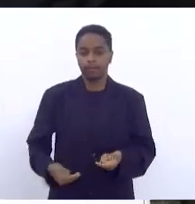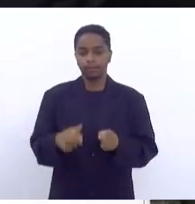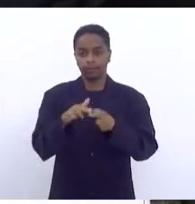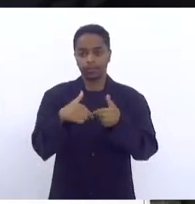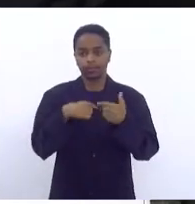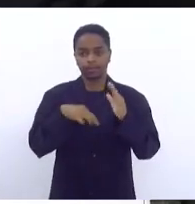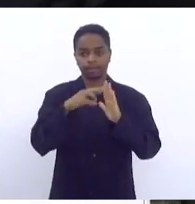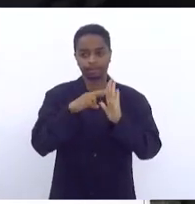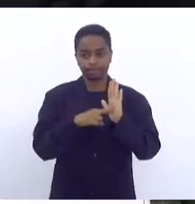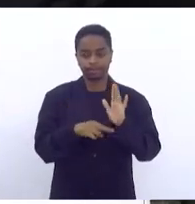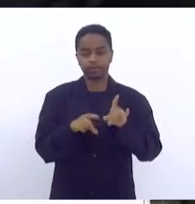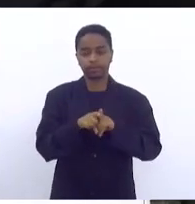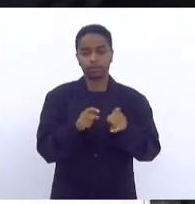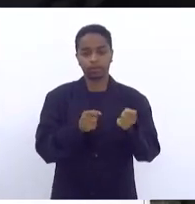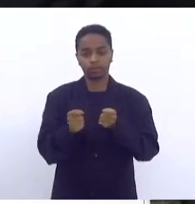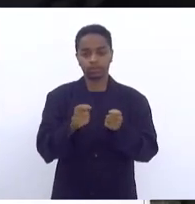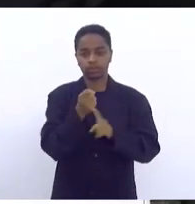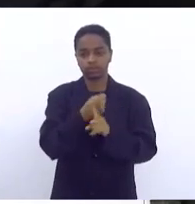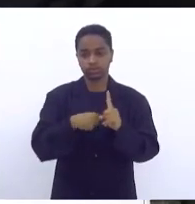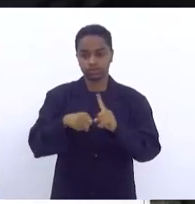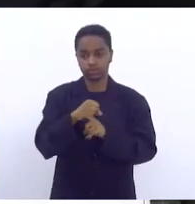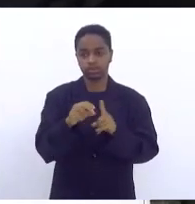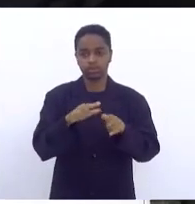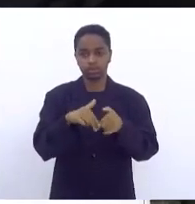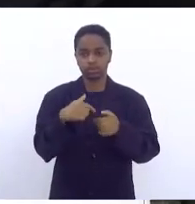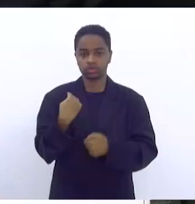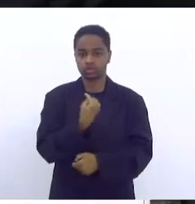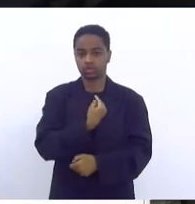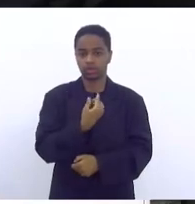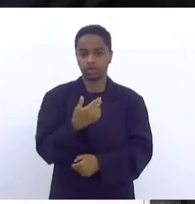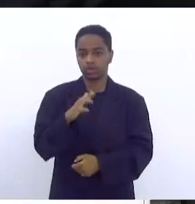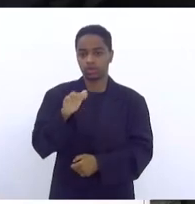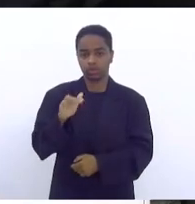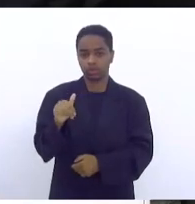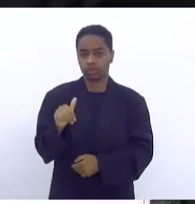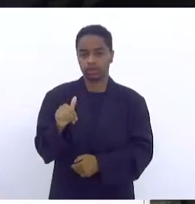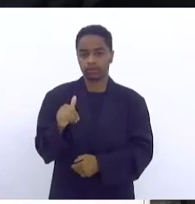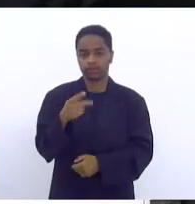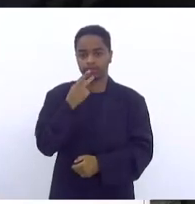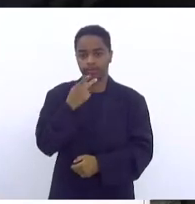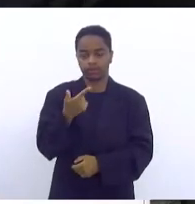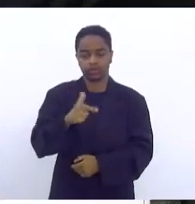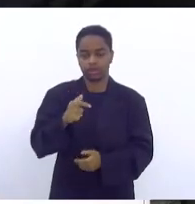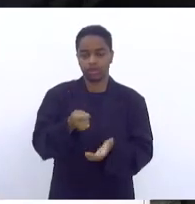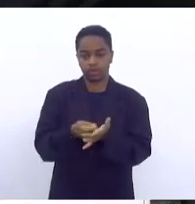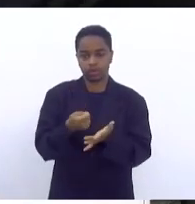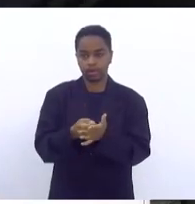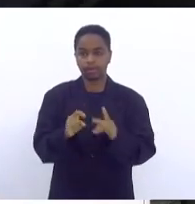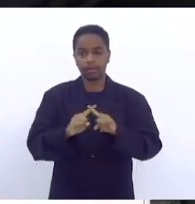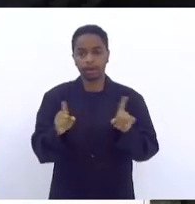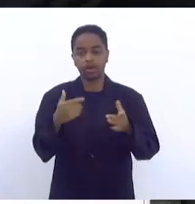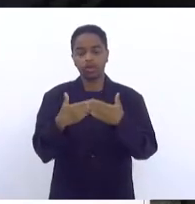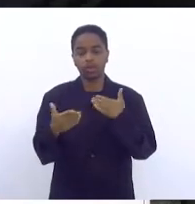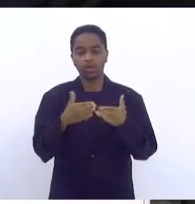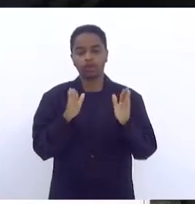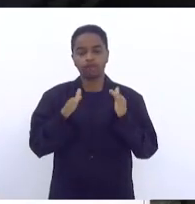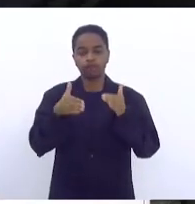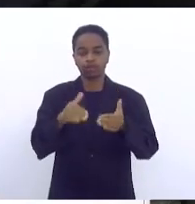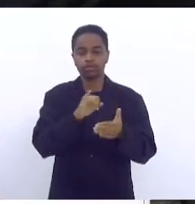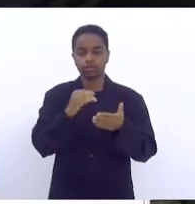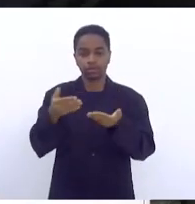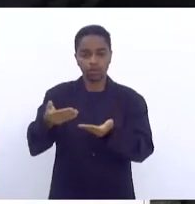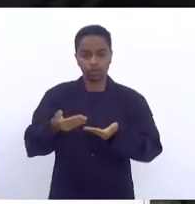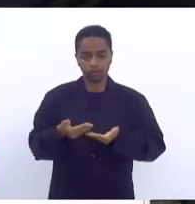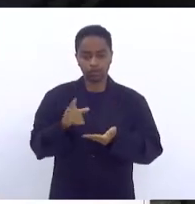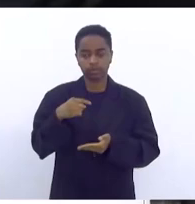ao controle social e por isso nós nunca nos furtamos aqui por obrigação mas em qualquer fórum que a gente é chamado